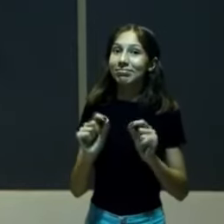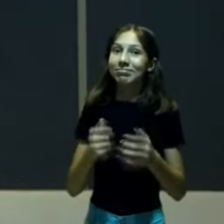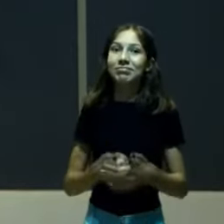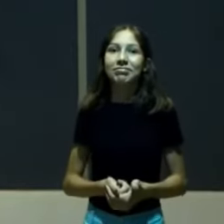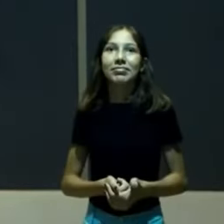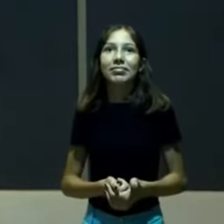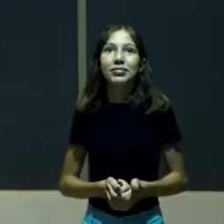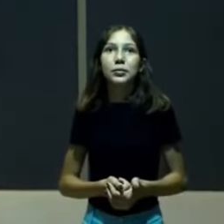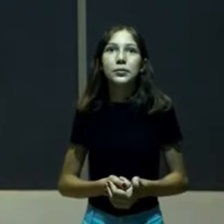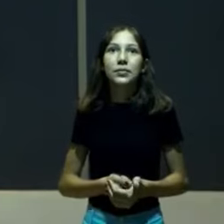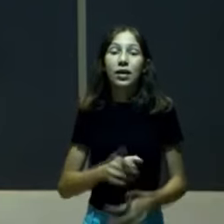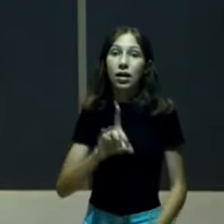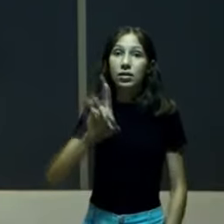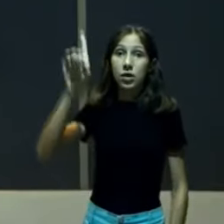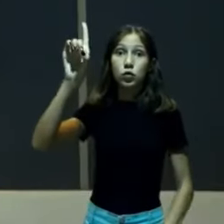Deus usa homens.